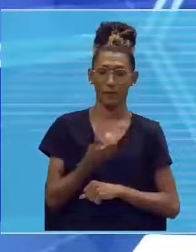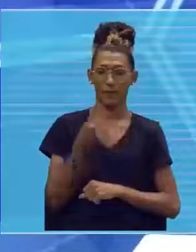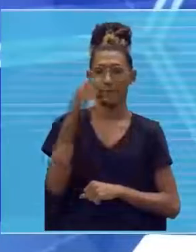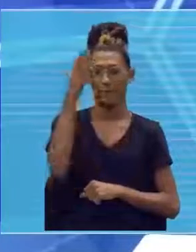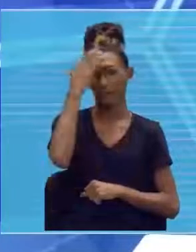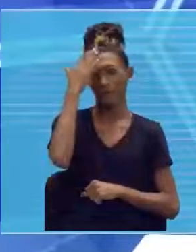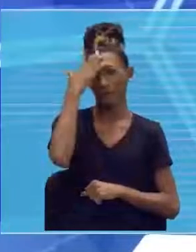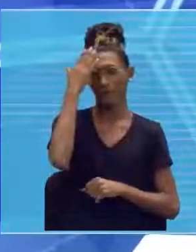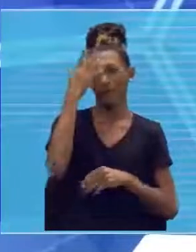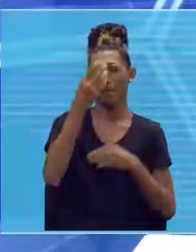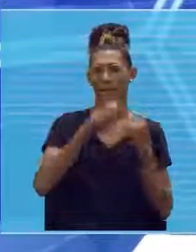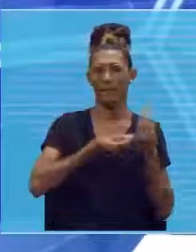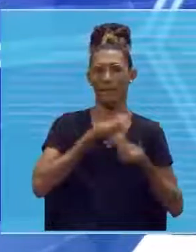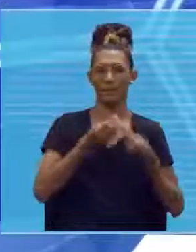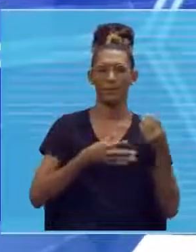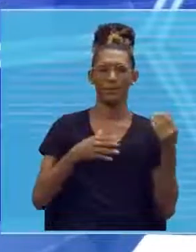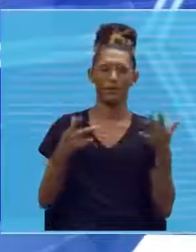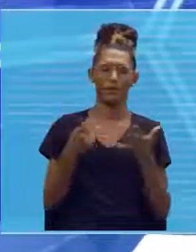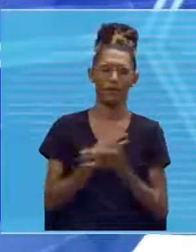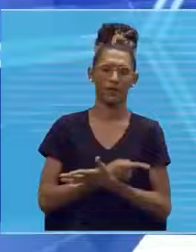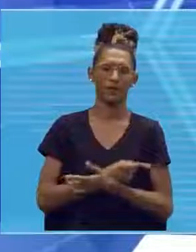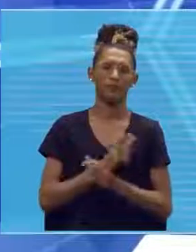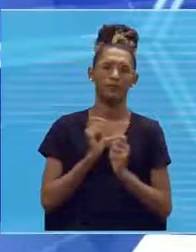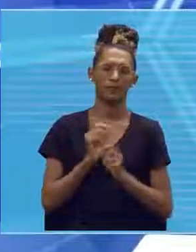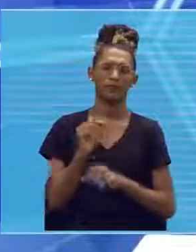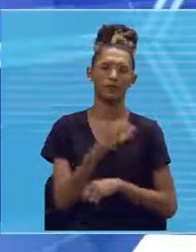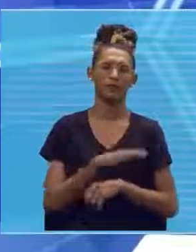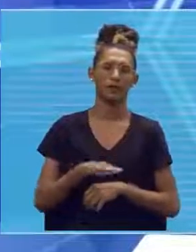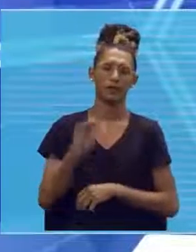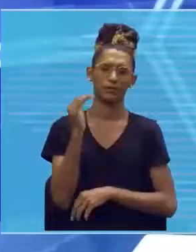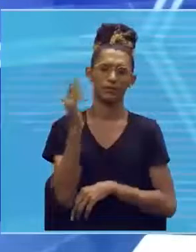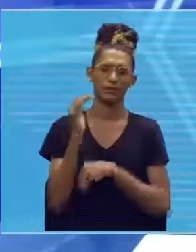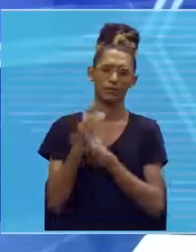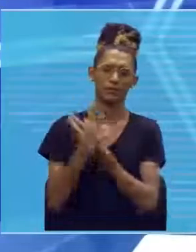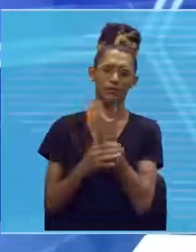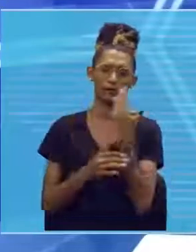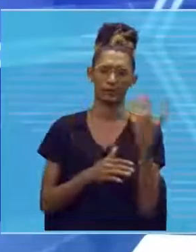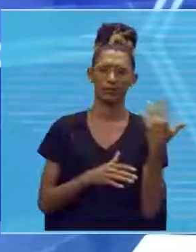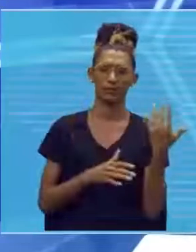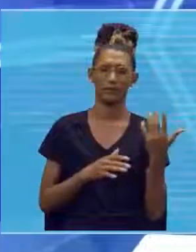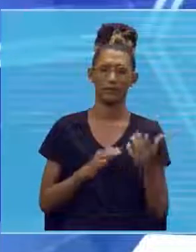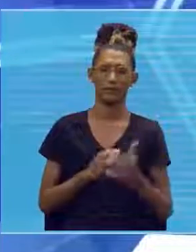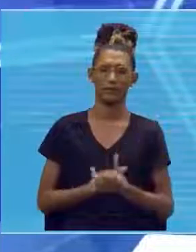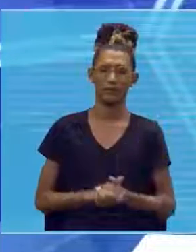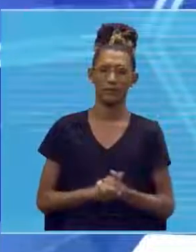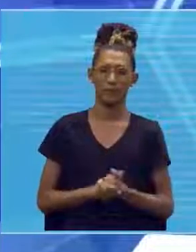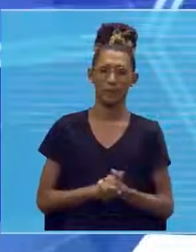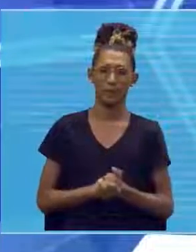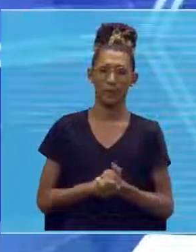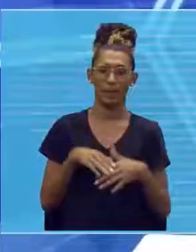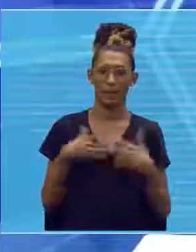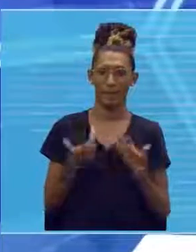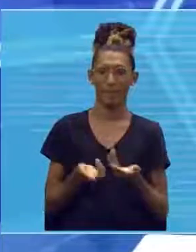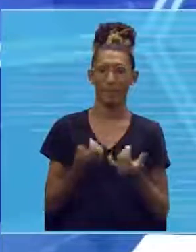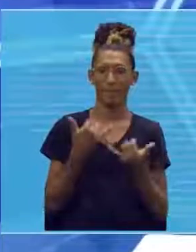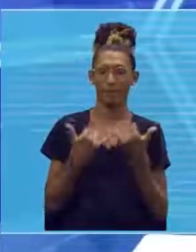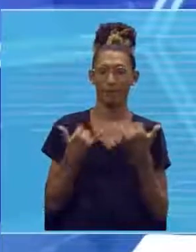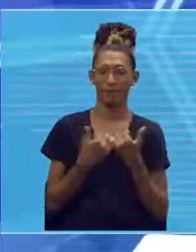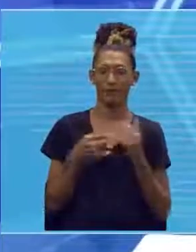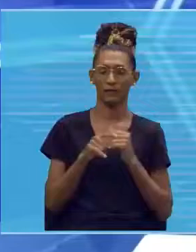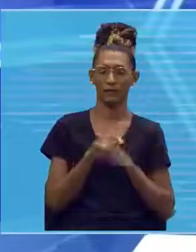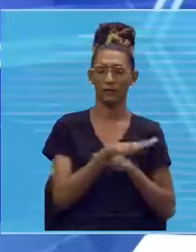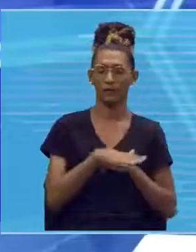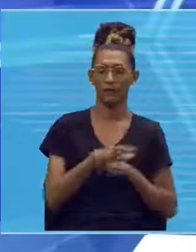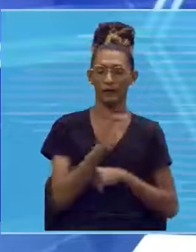o funcionamento da própria natureza tá então a proximidade com as questões da natureza para